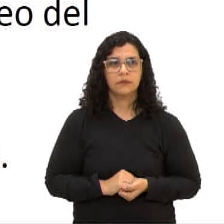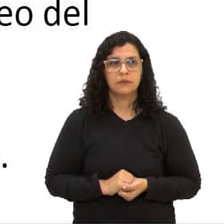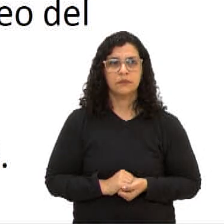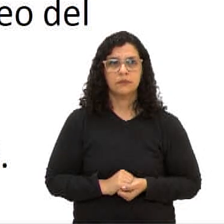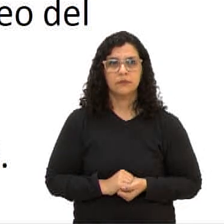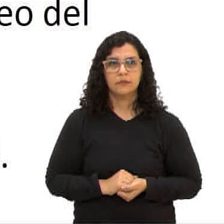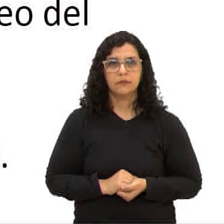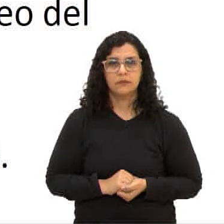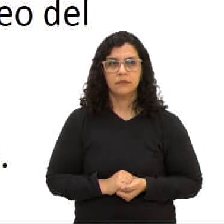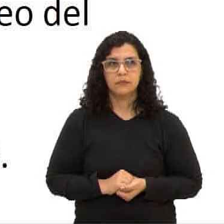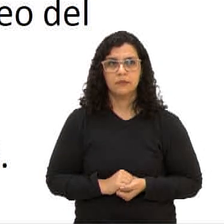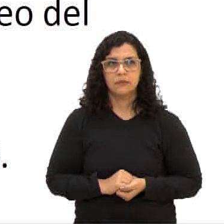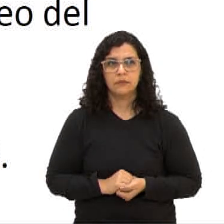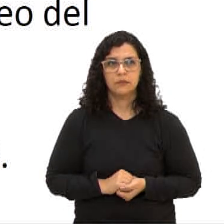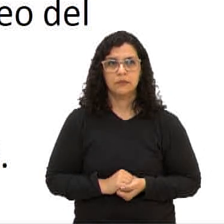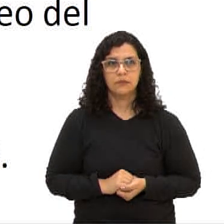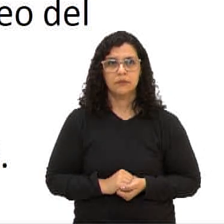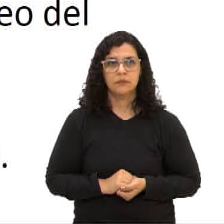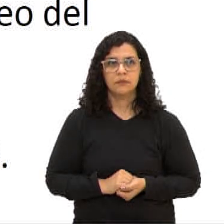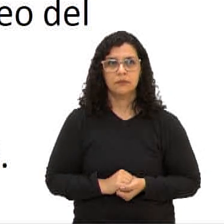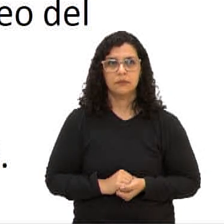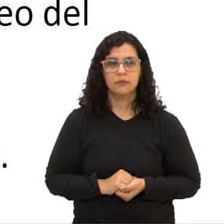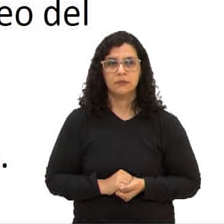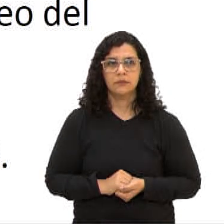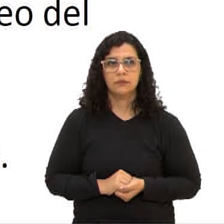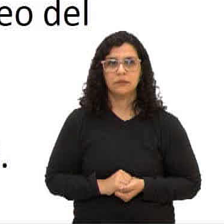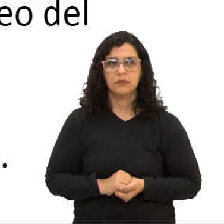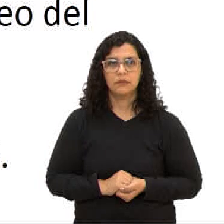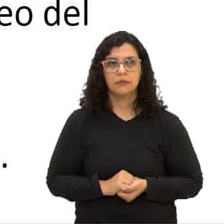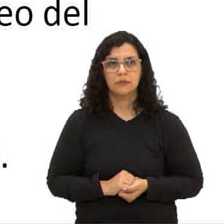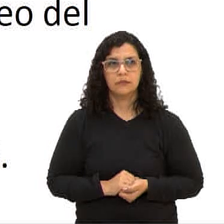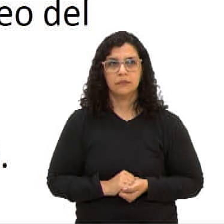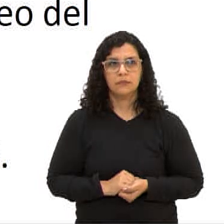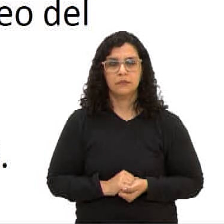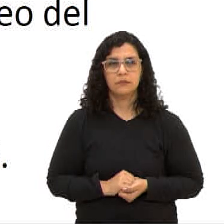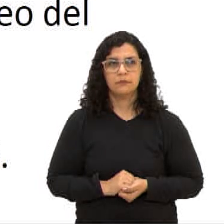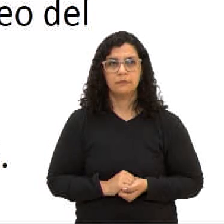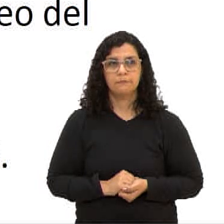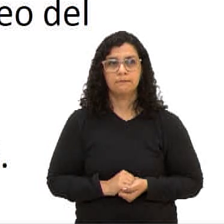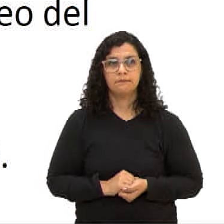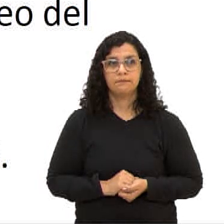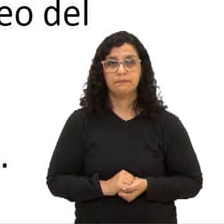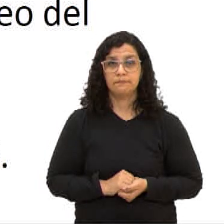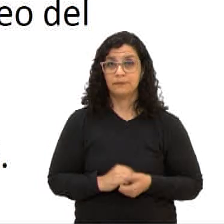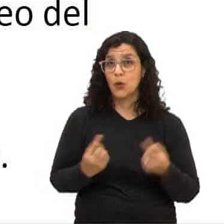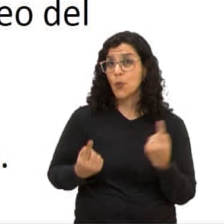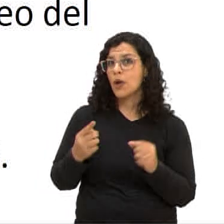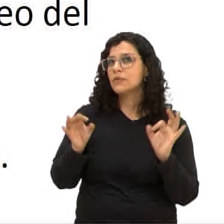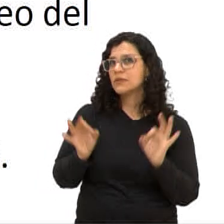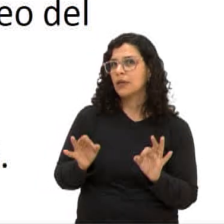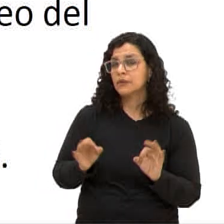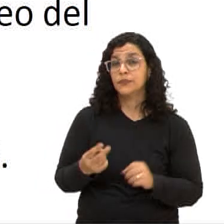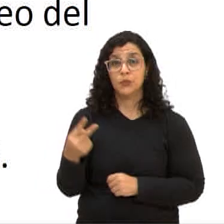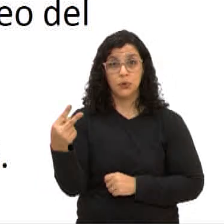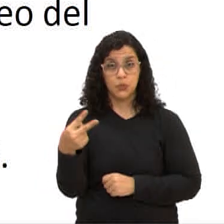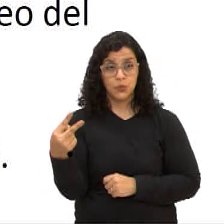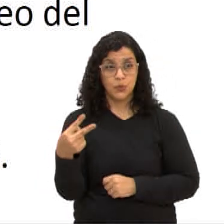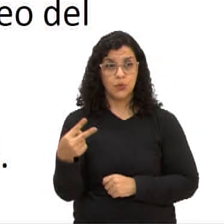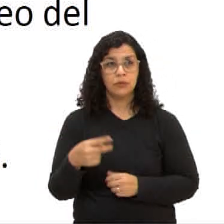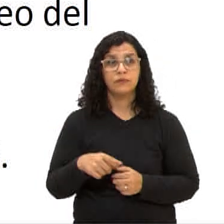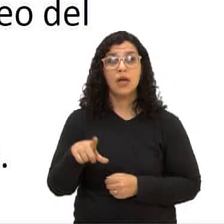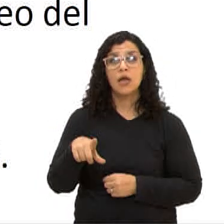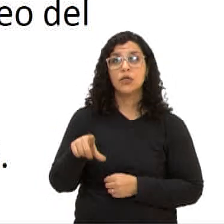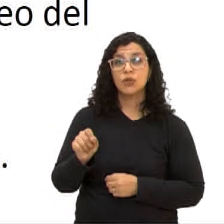puede considerarse una nueva versión del género nota de recados. Y la 2, señala